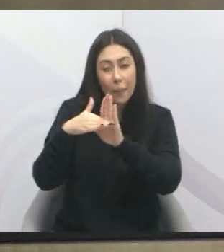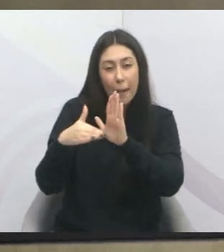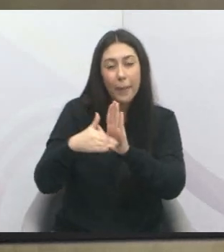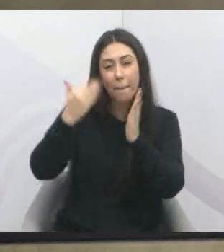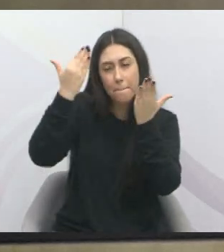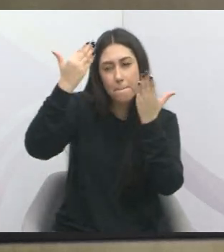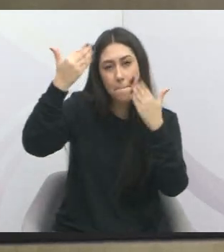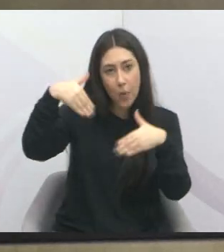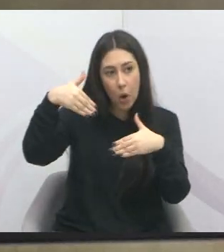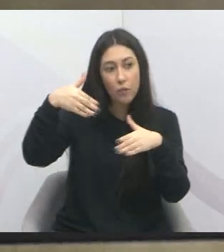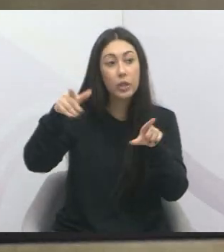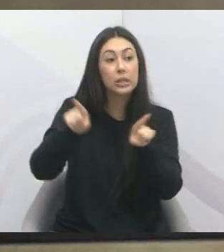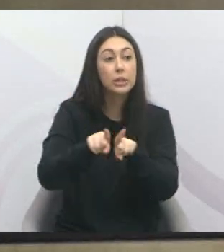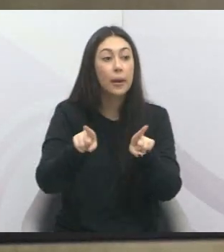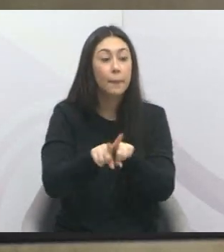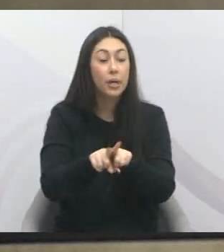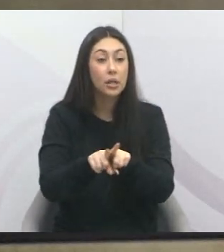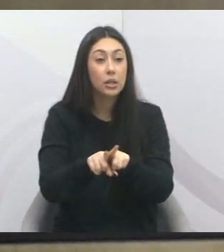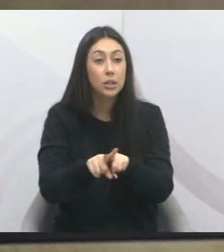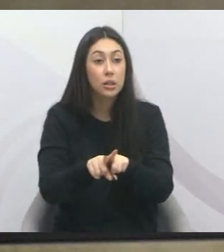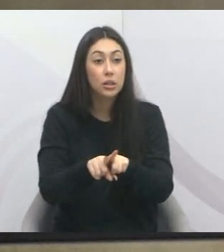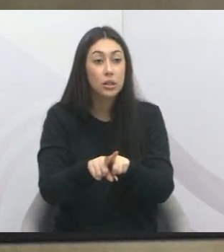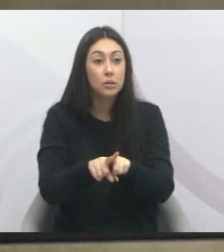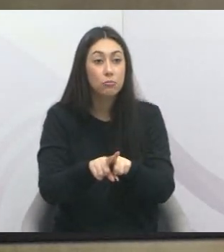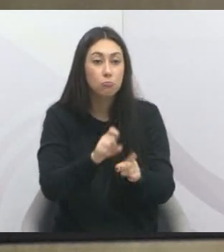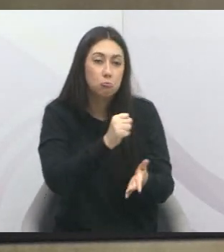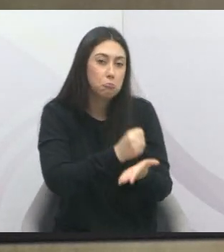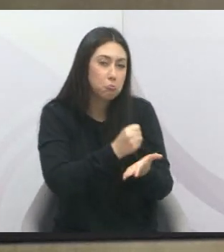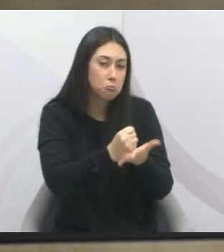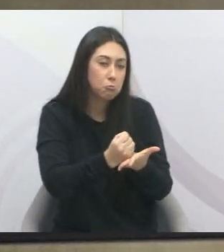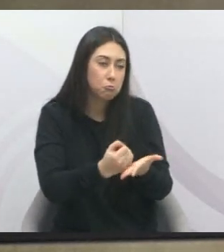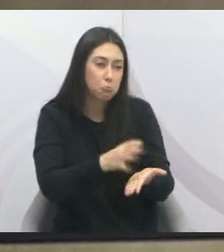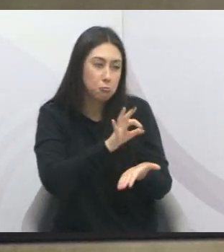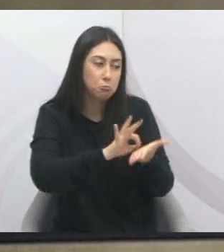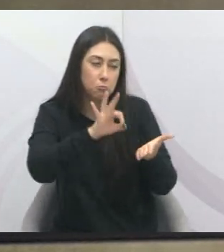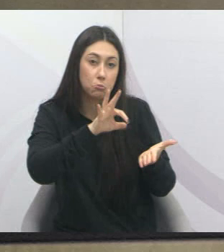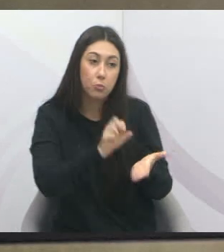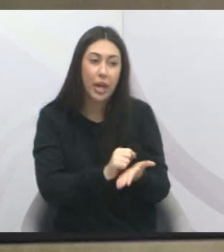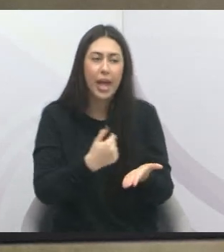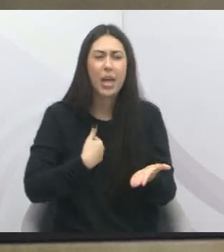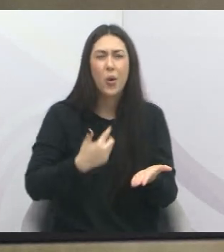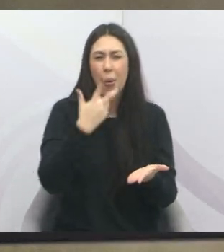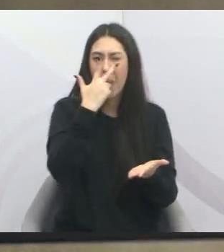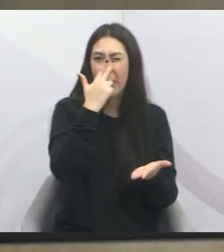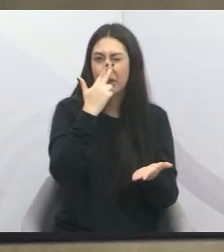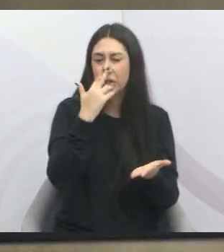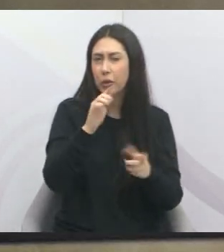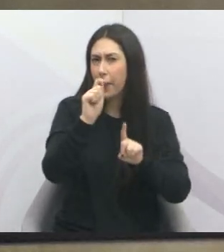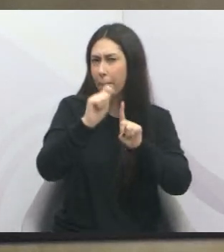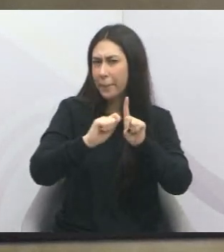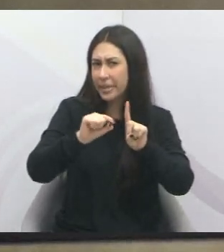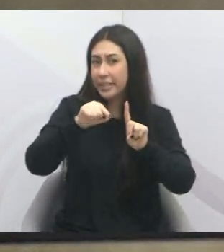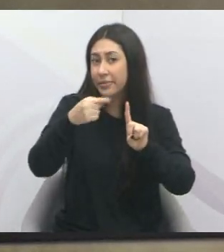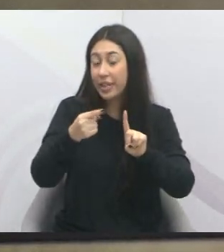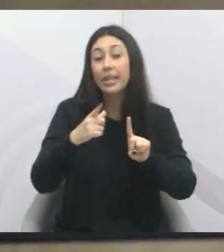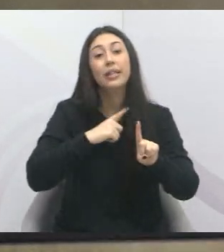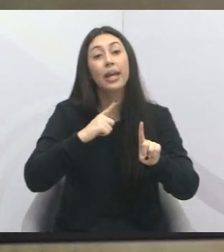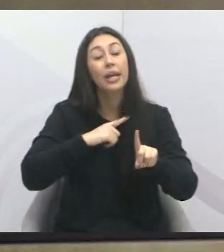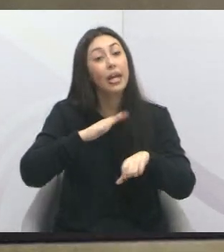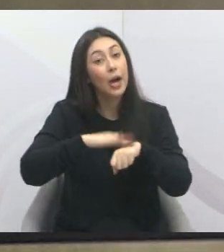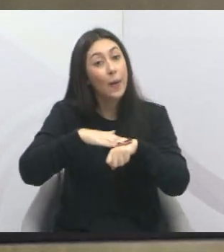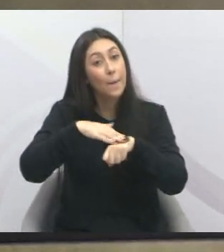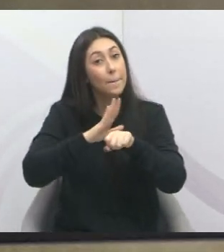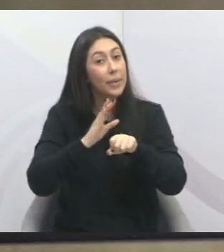seletivo e pelo credenciamento. Eu acredito que até o mês que vem melhore bem a questão